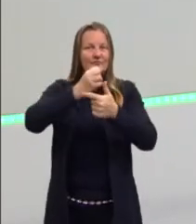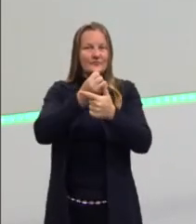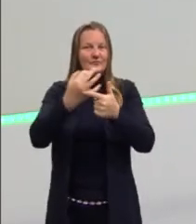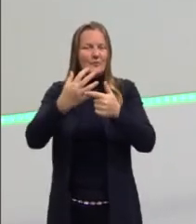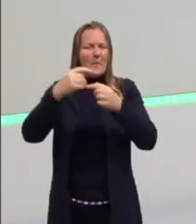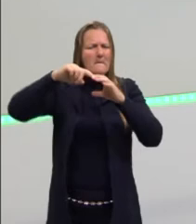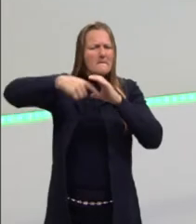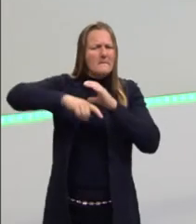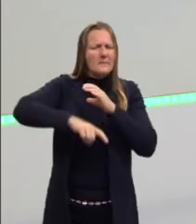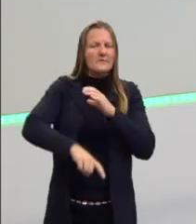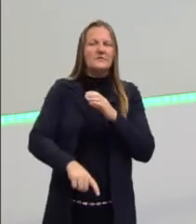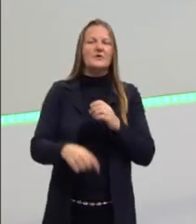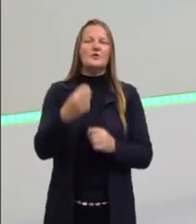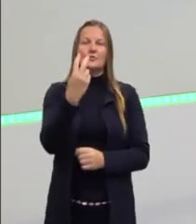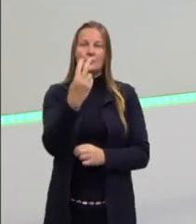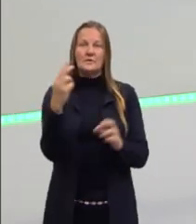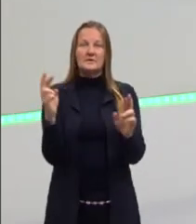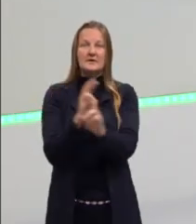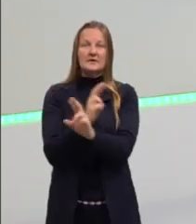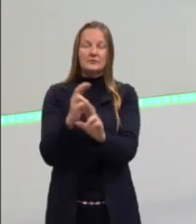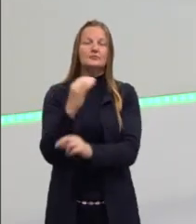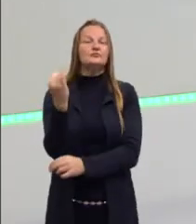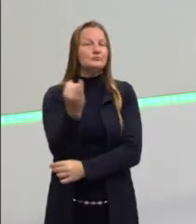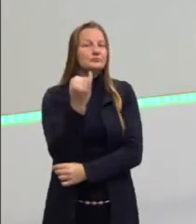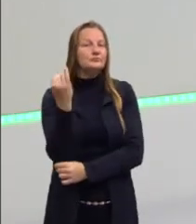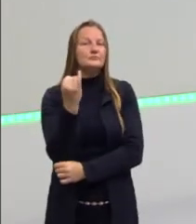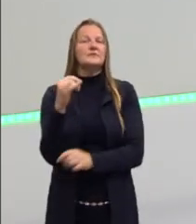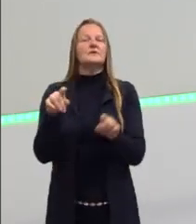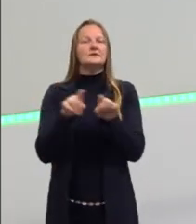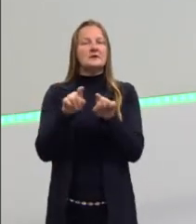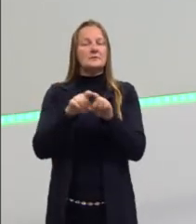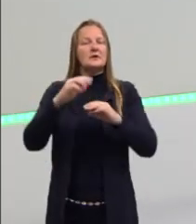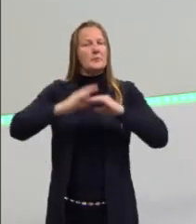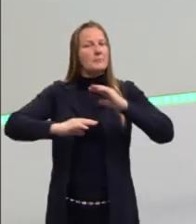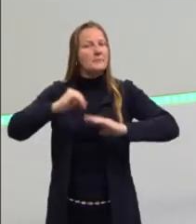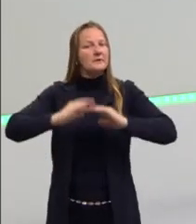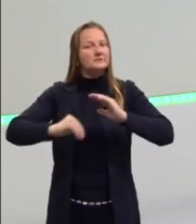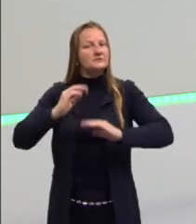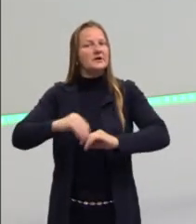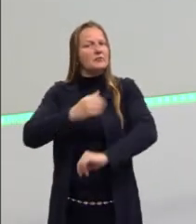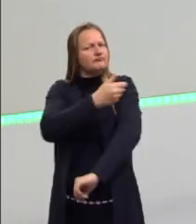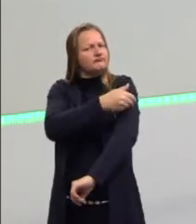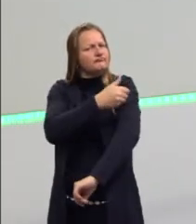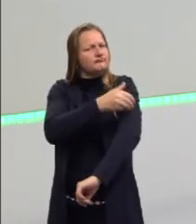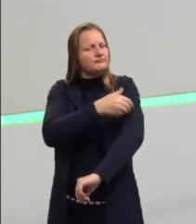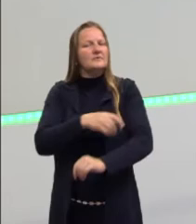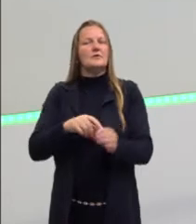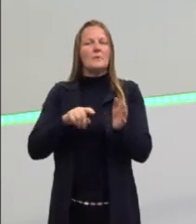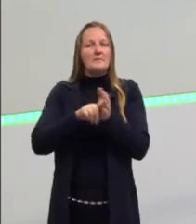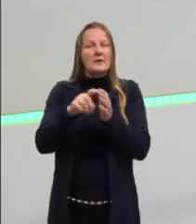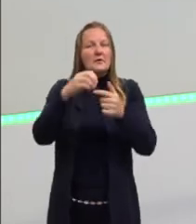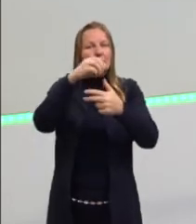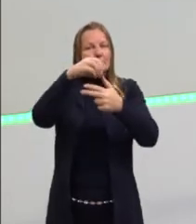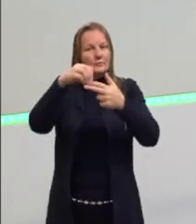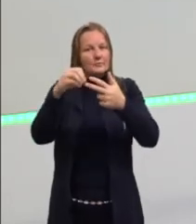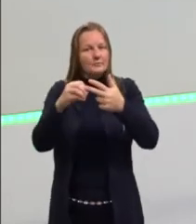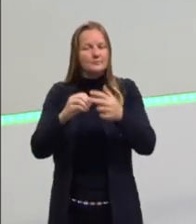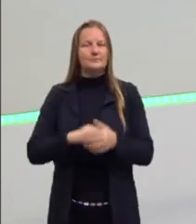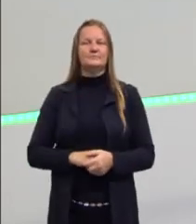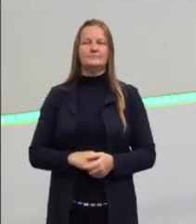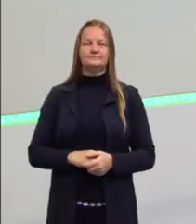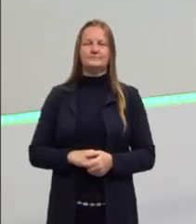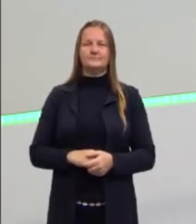mais duas relações importantes e também nós vamos praticar um pouco através de questões do Enem Então